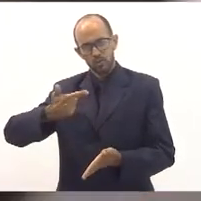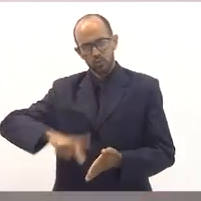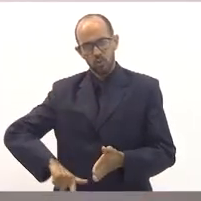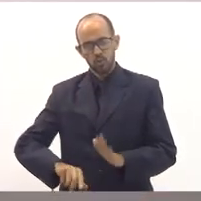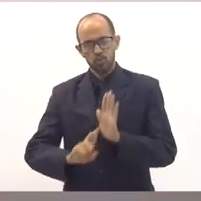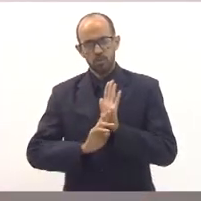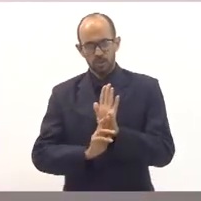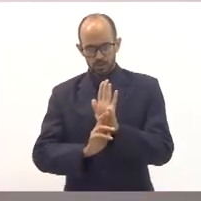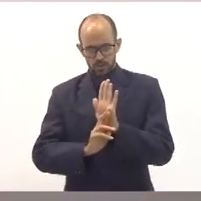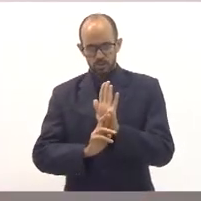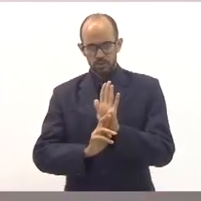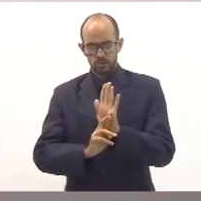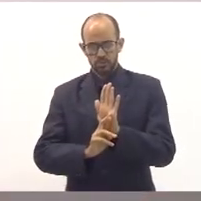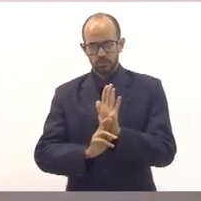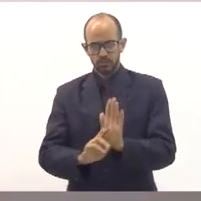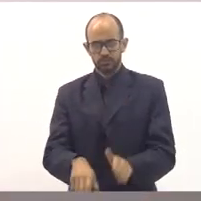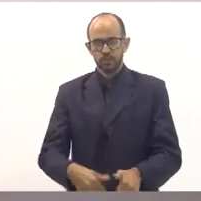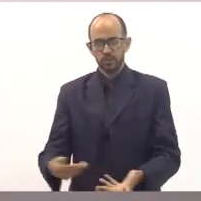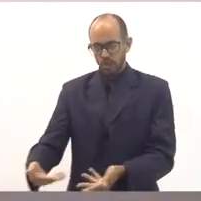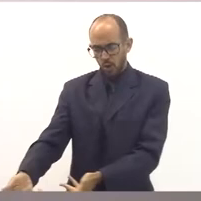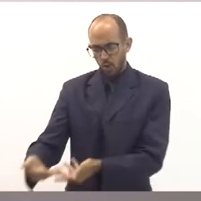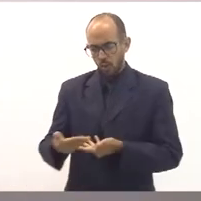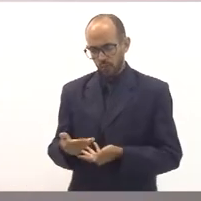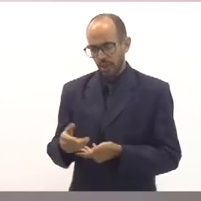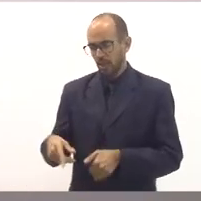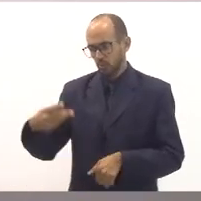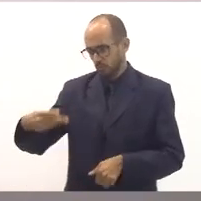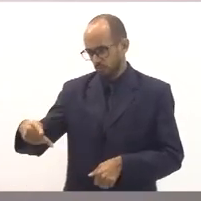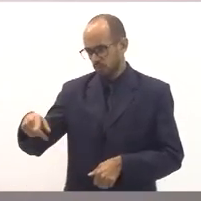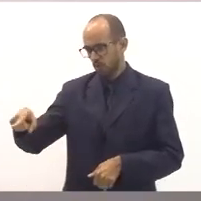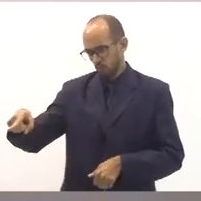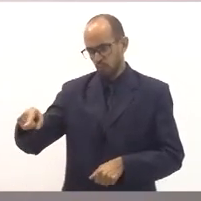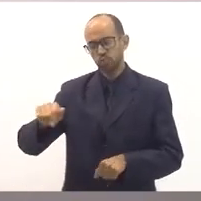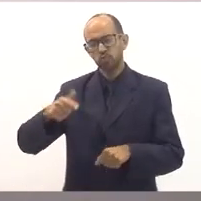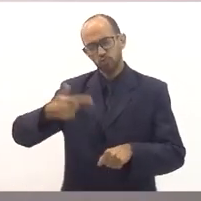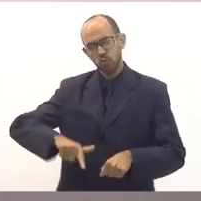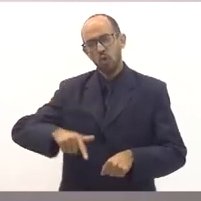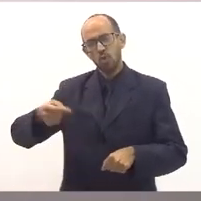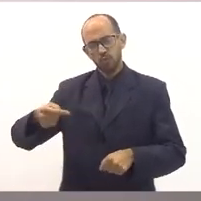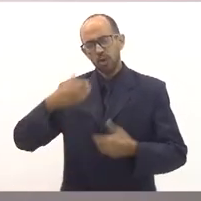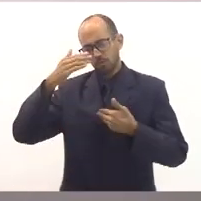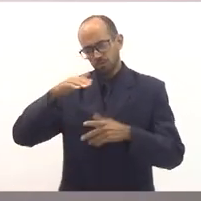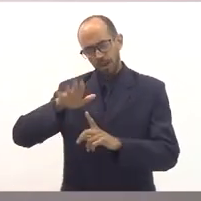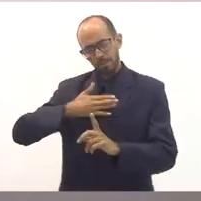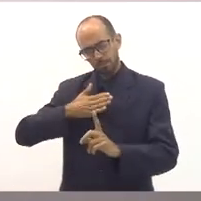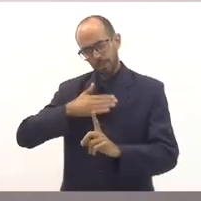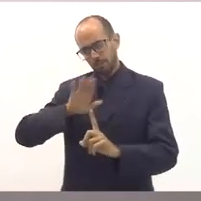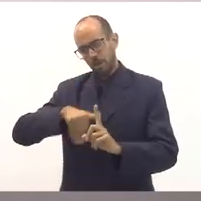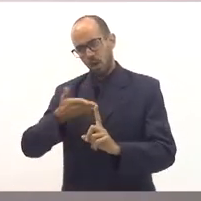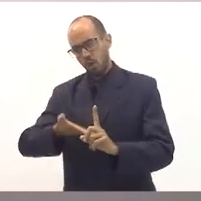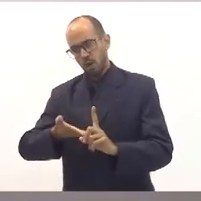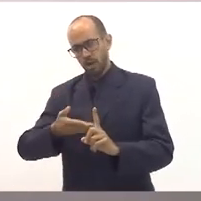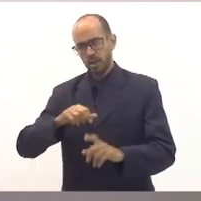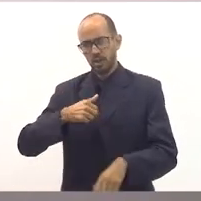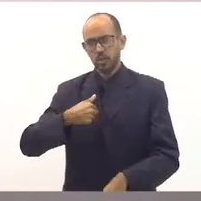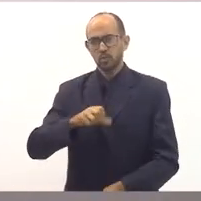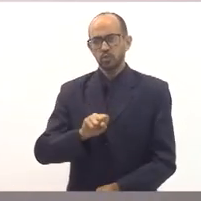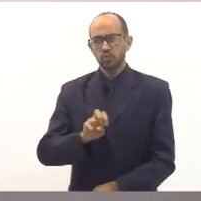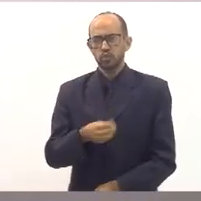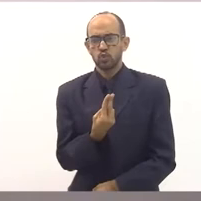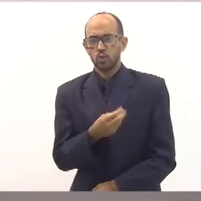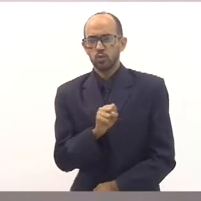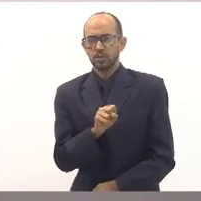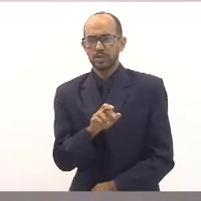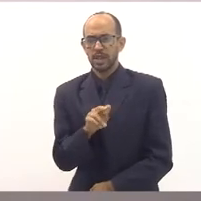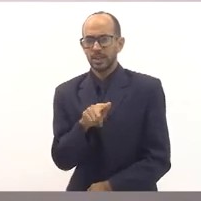E mais uma vez se é convidado pelo seu mandato para ajudar aqui nessa casa é uma honra sou Sérgio Monteiro Sou